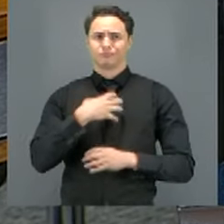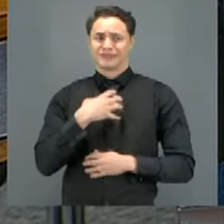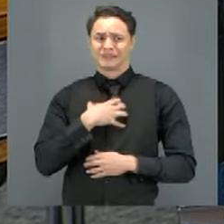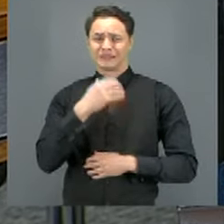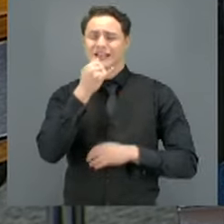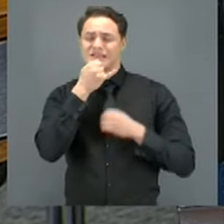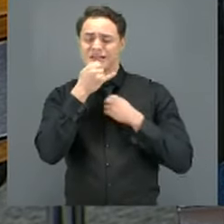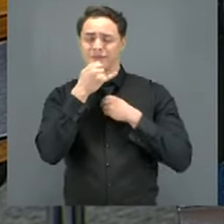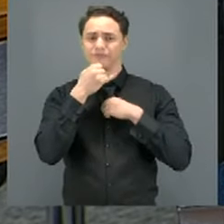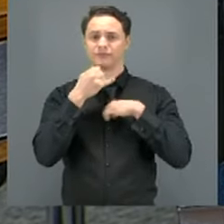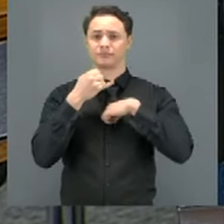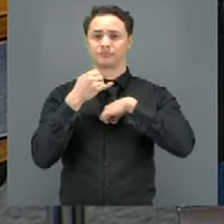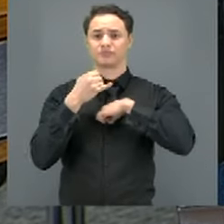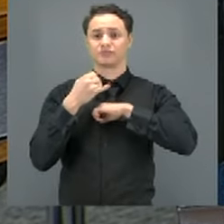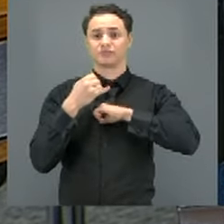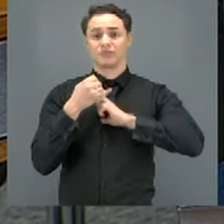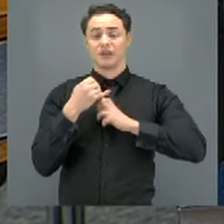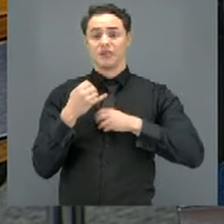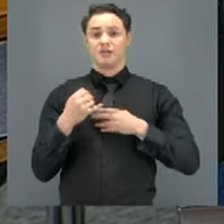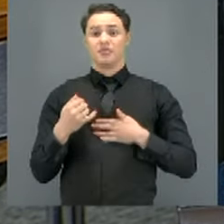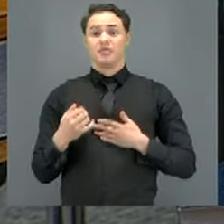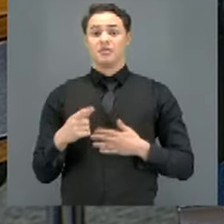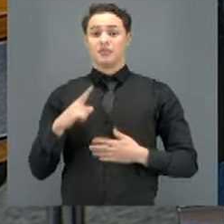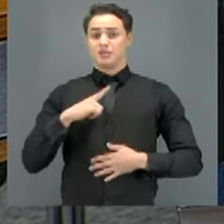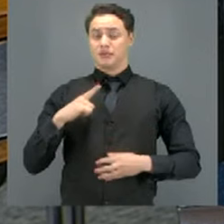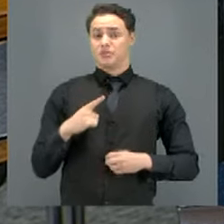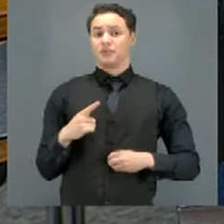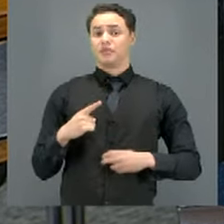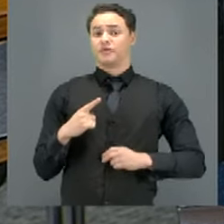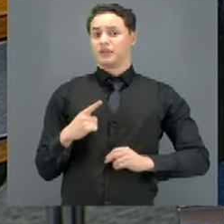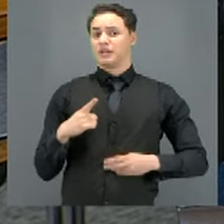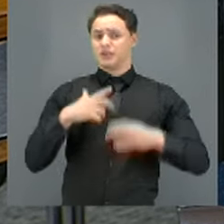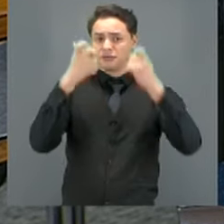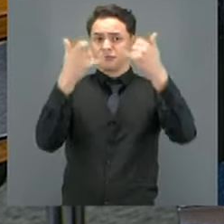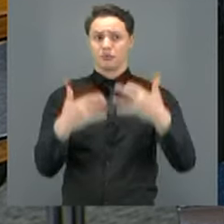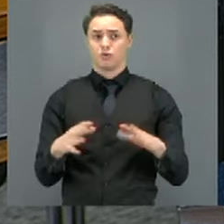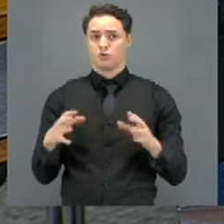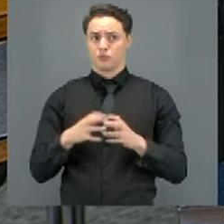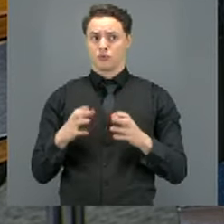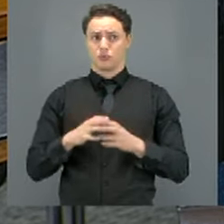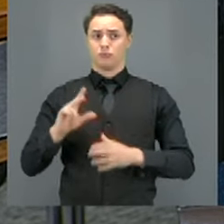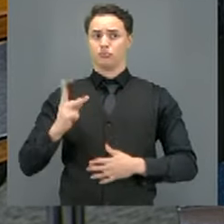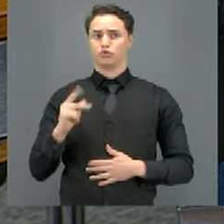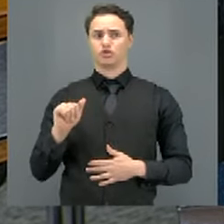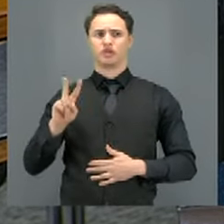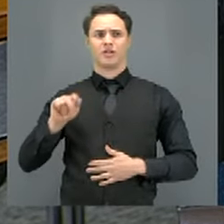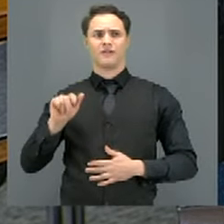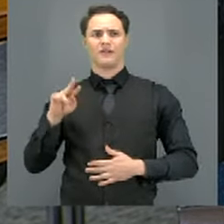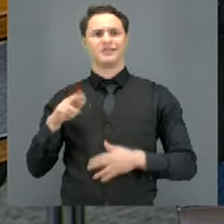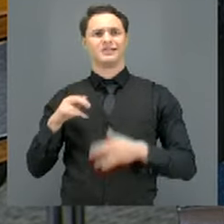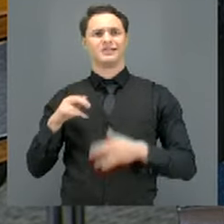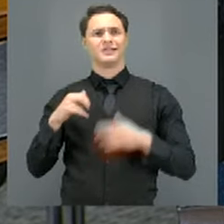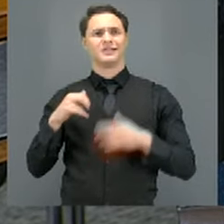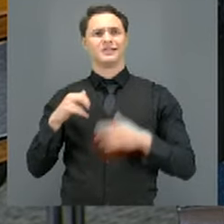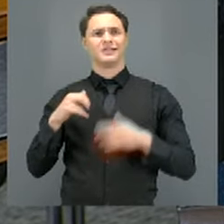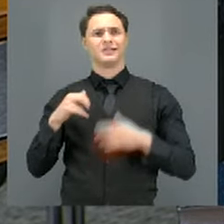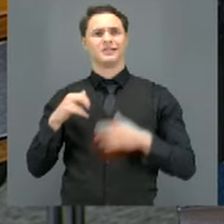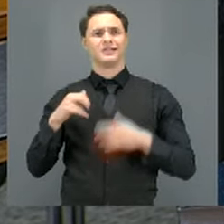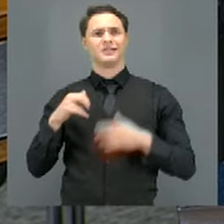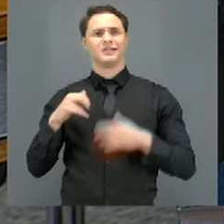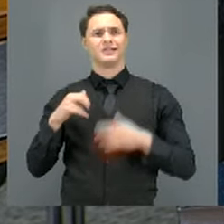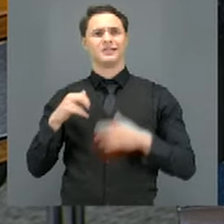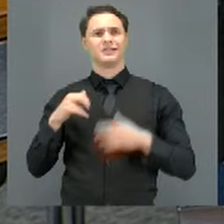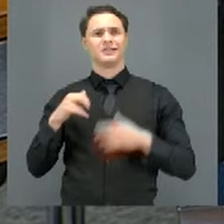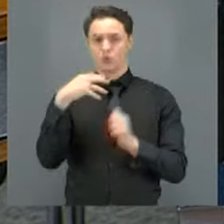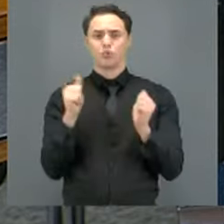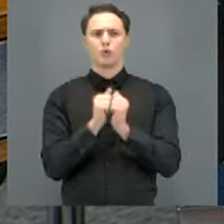realmente as necessidades que os Chavantes necessitam de políticas públicas sérias que